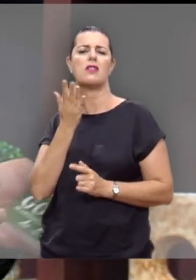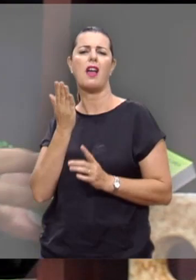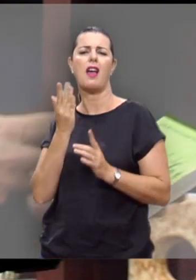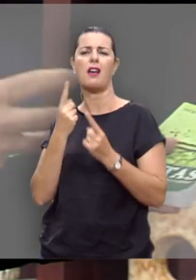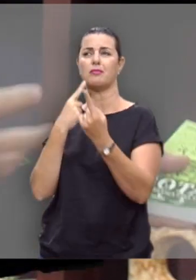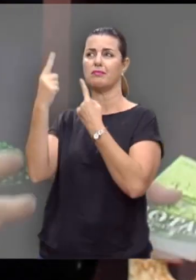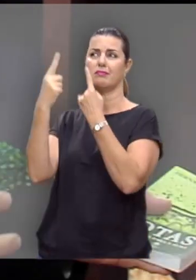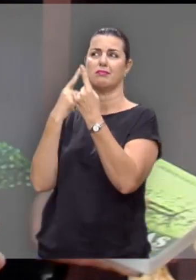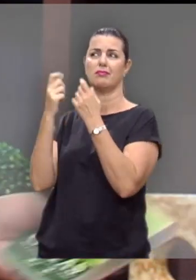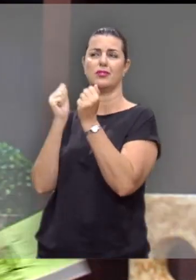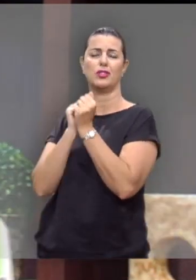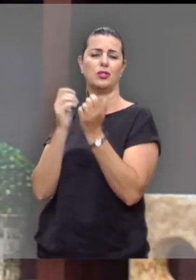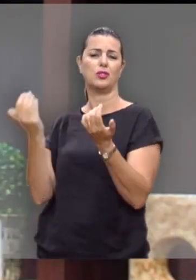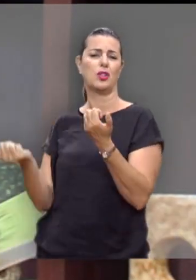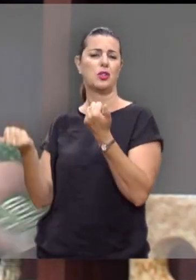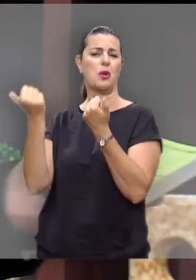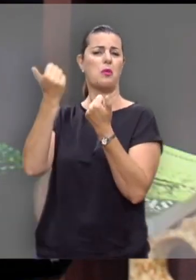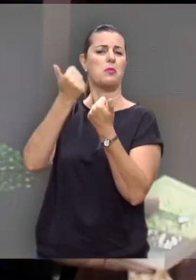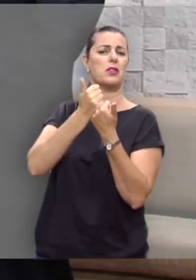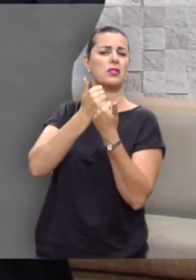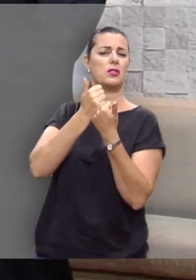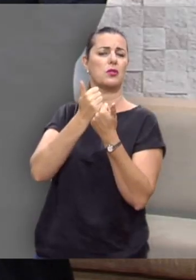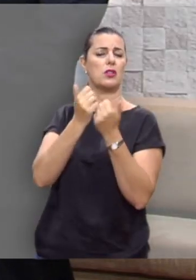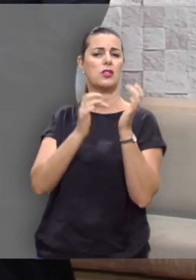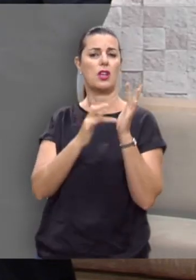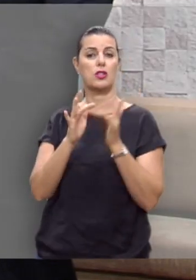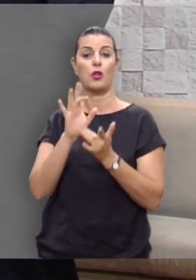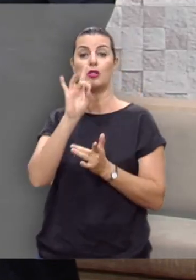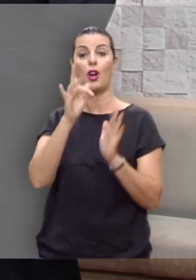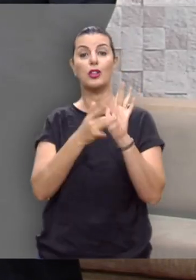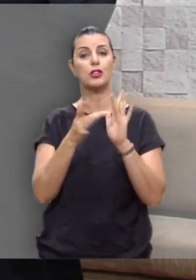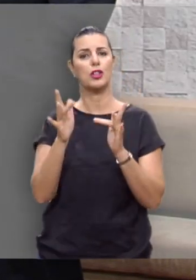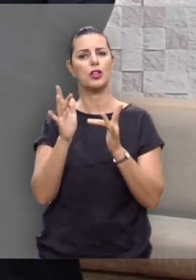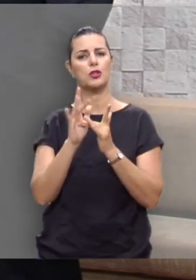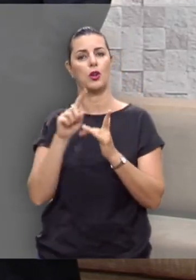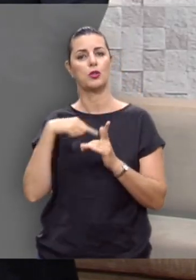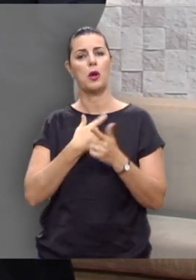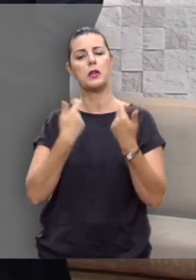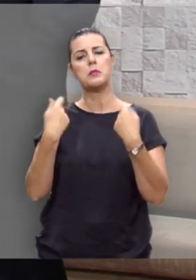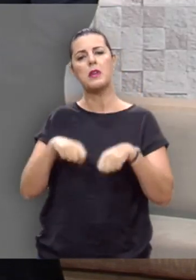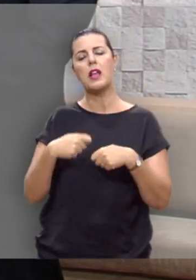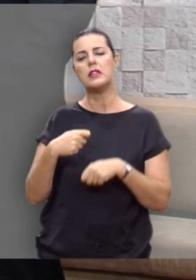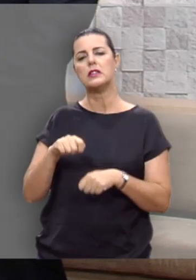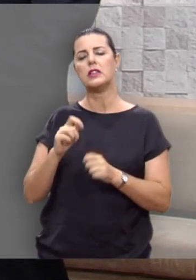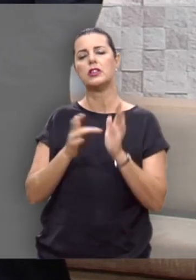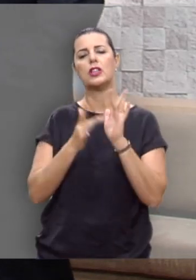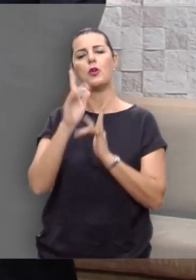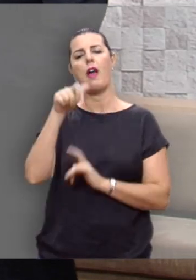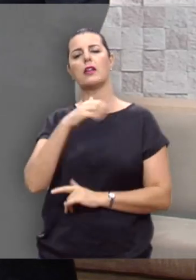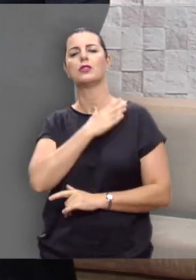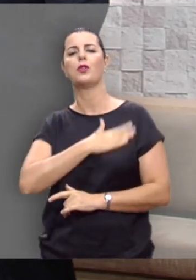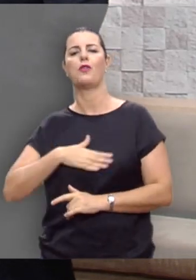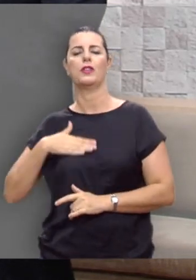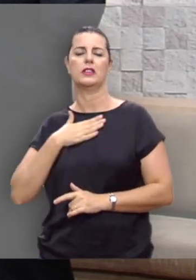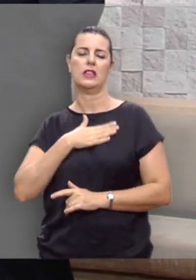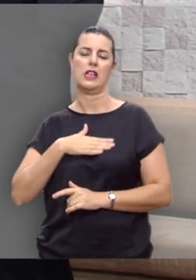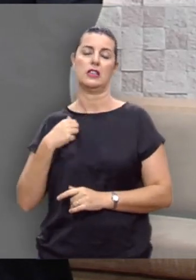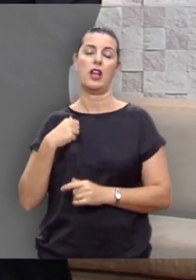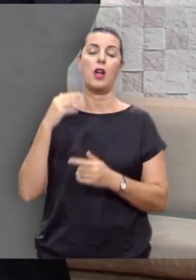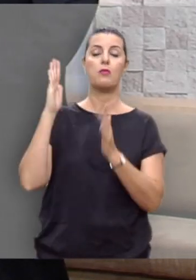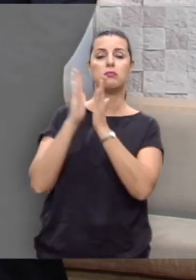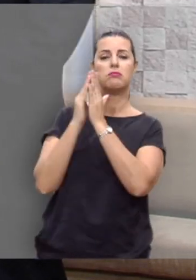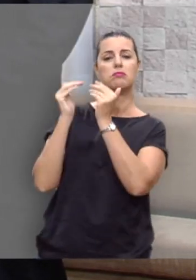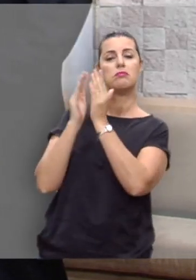de intermediário. E de substituição. E só Jesus, né? É. Nós precisamos, Jesus é suficiente. É isso mesmo. Eu louvo a Deus por